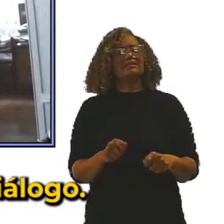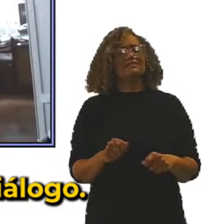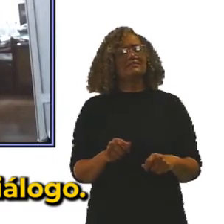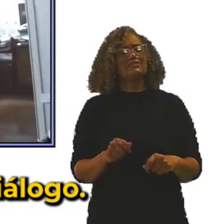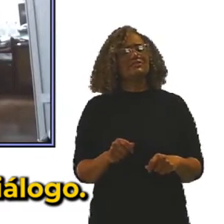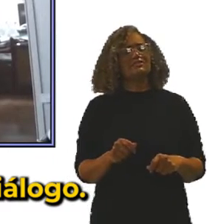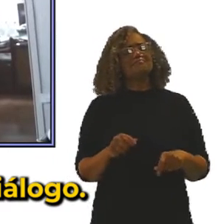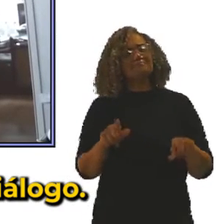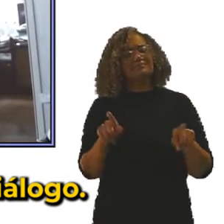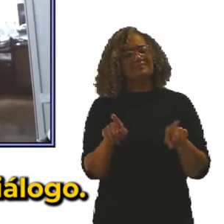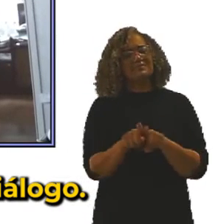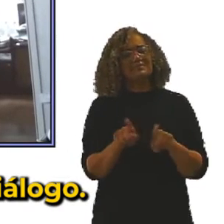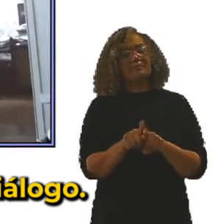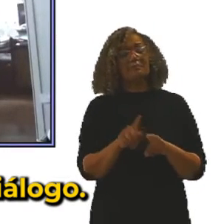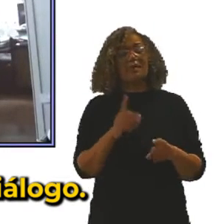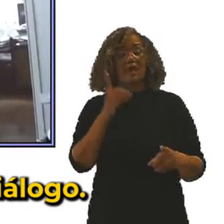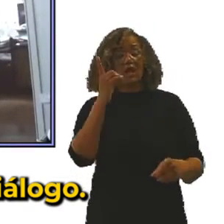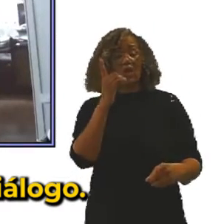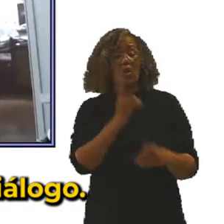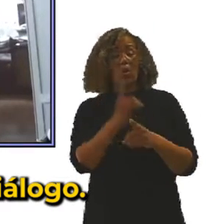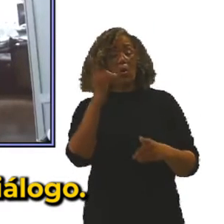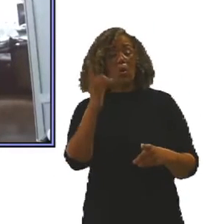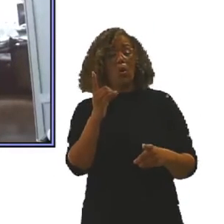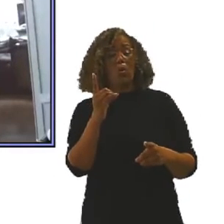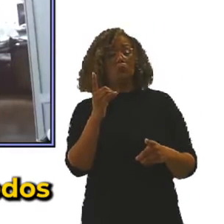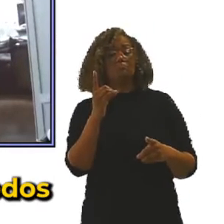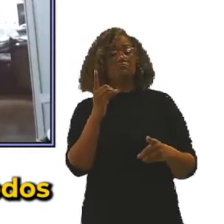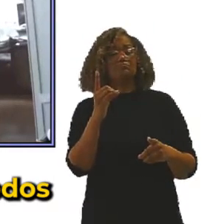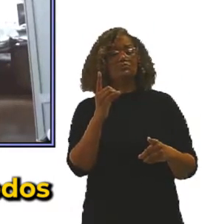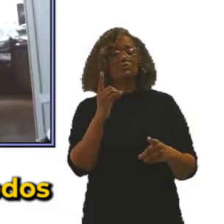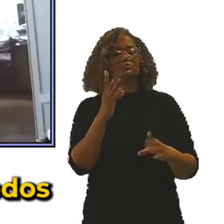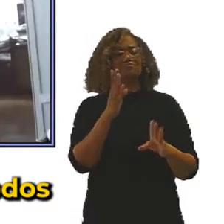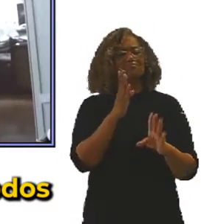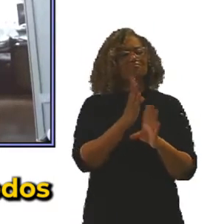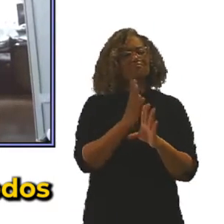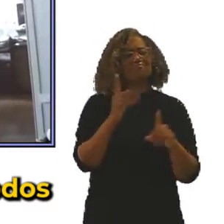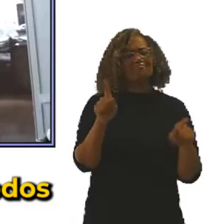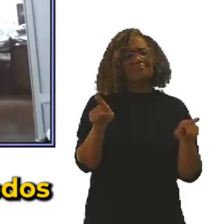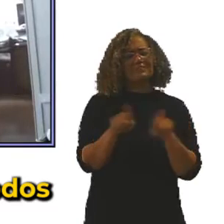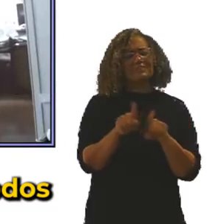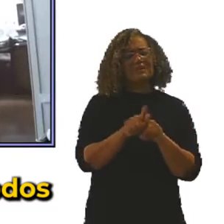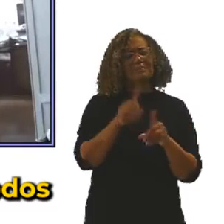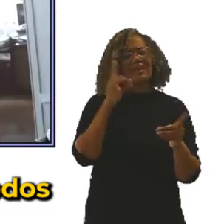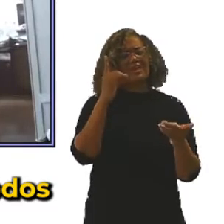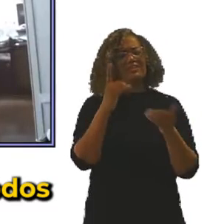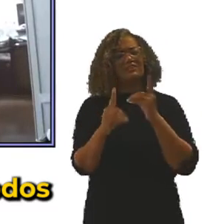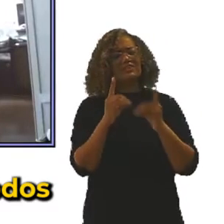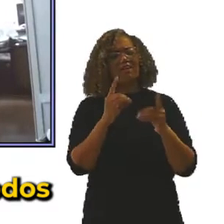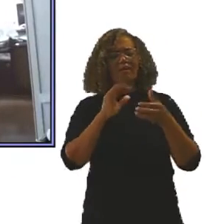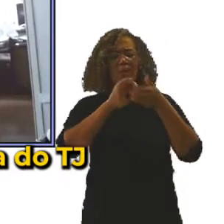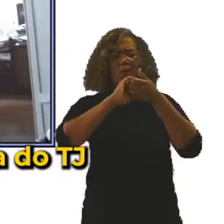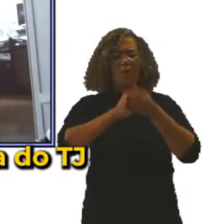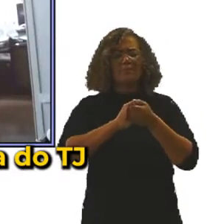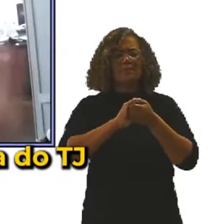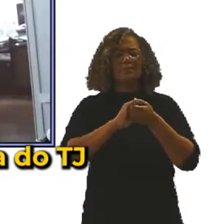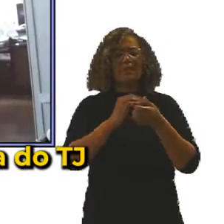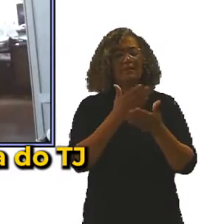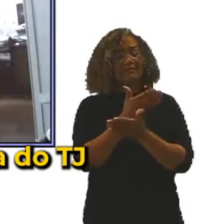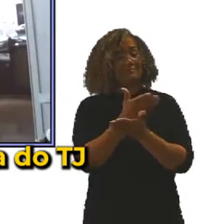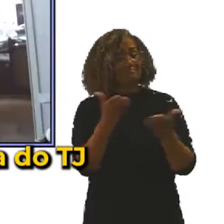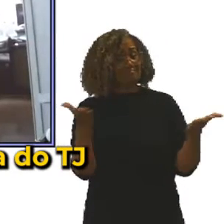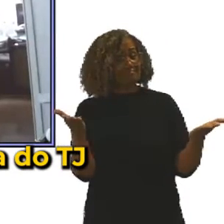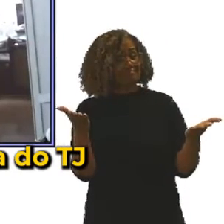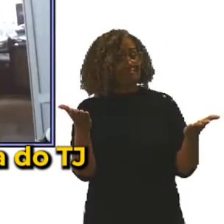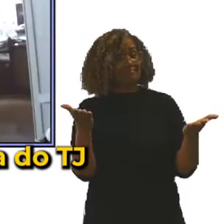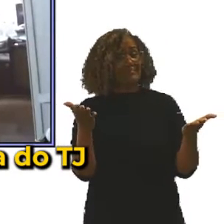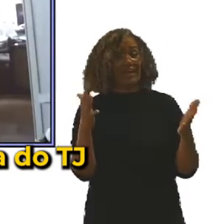delineou, então, esse encontro, esse diálogo. Dirijo também meus cumprimentos a todos os magistrados